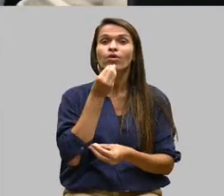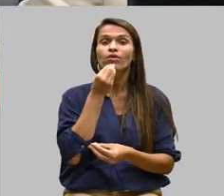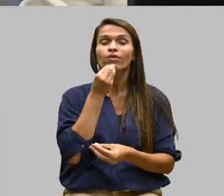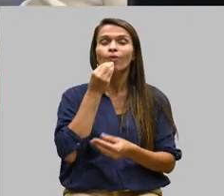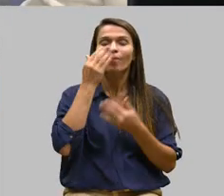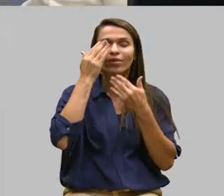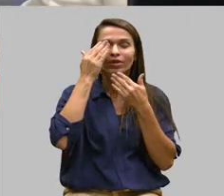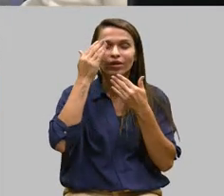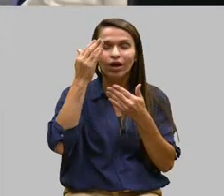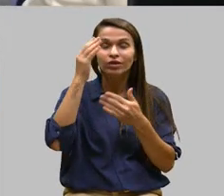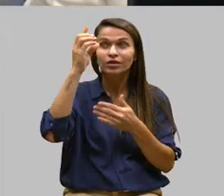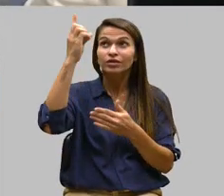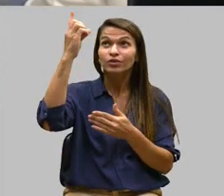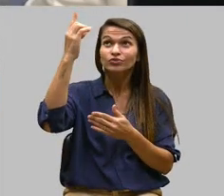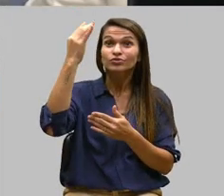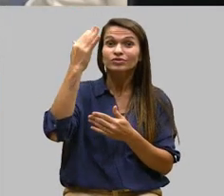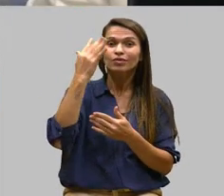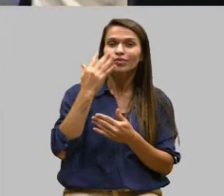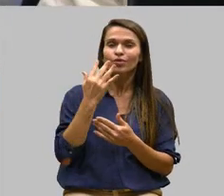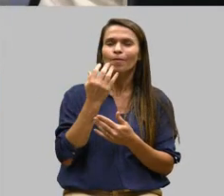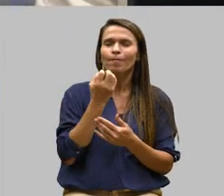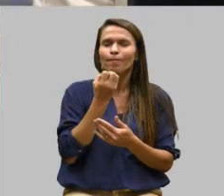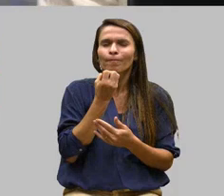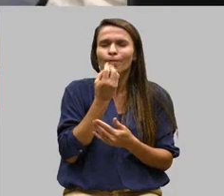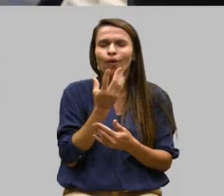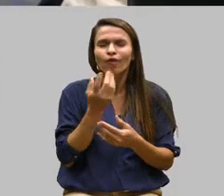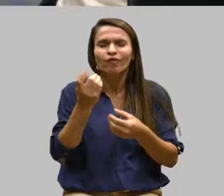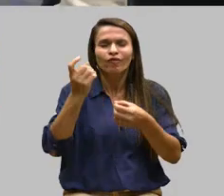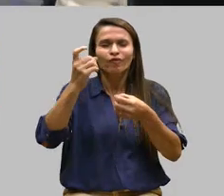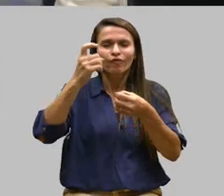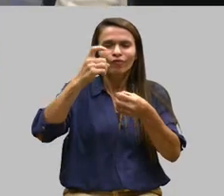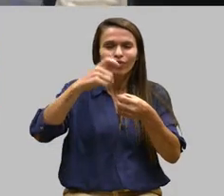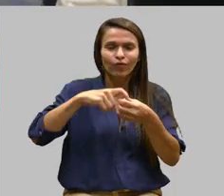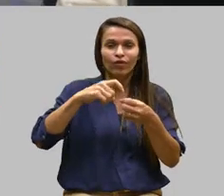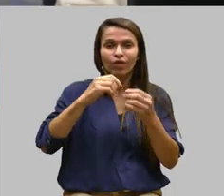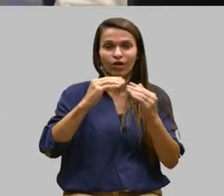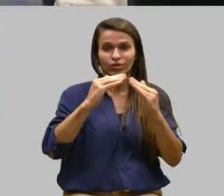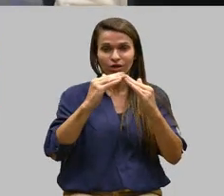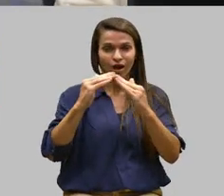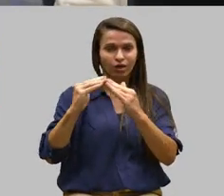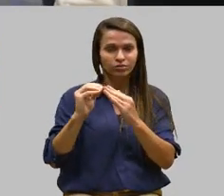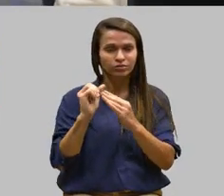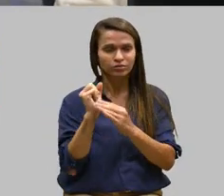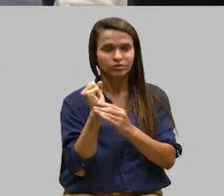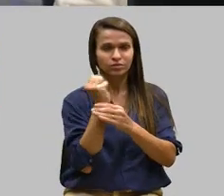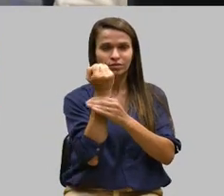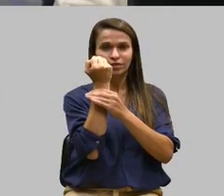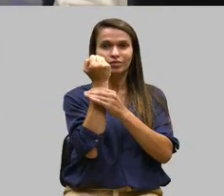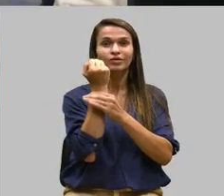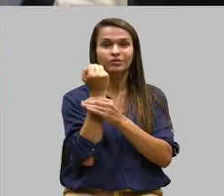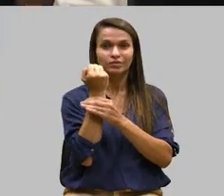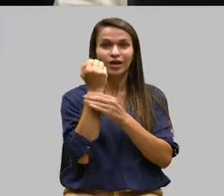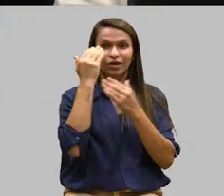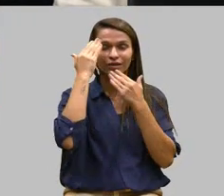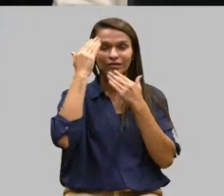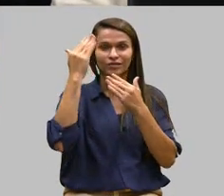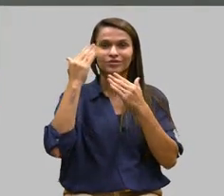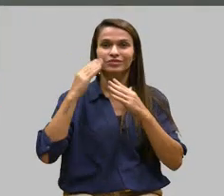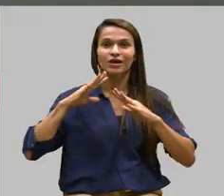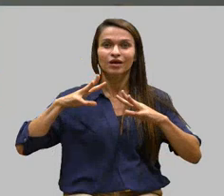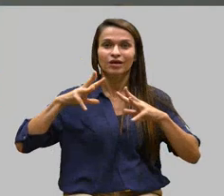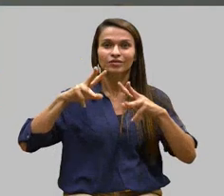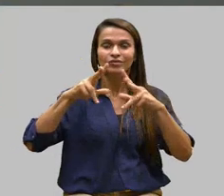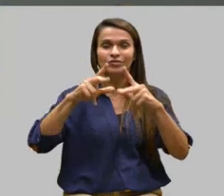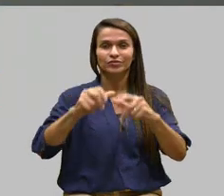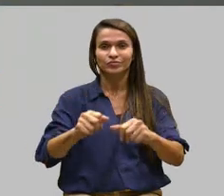nos abençoe um bom retorno a todos aos seus lares com segurança Agradeço a todos